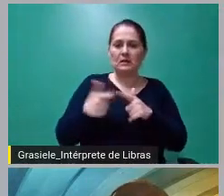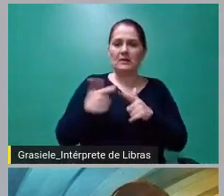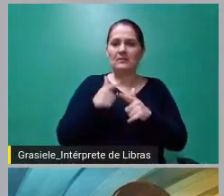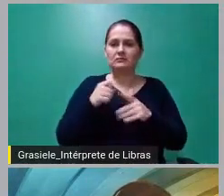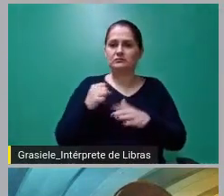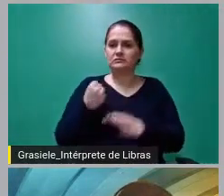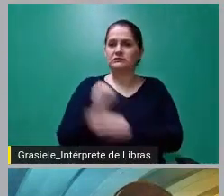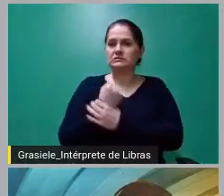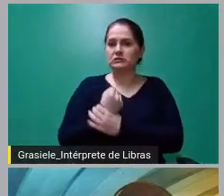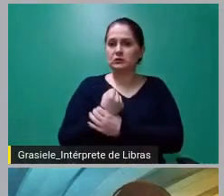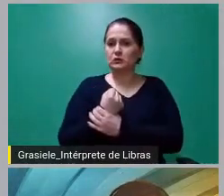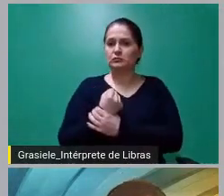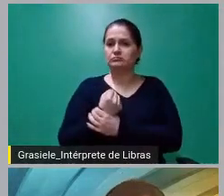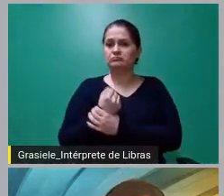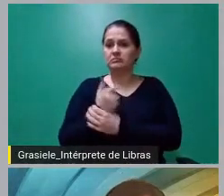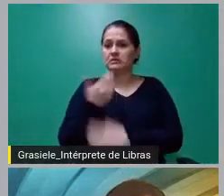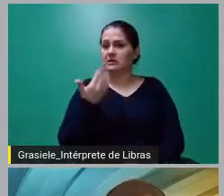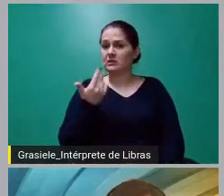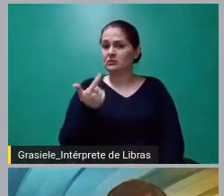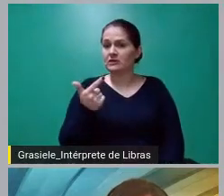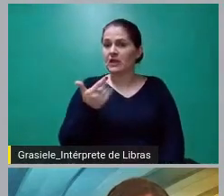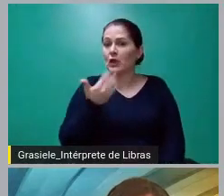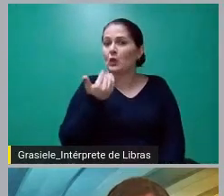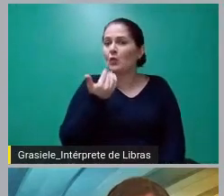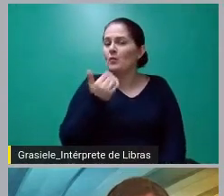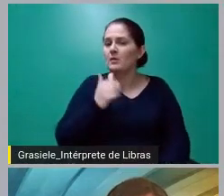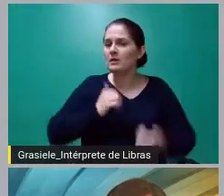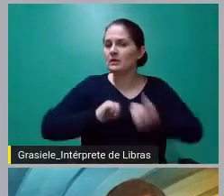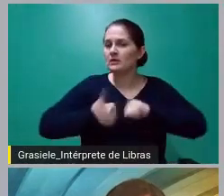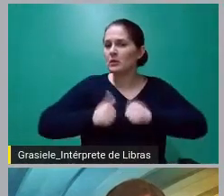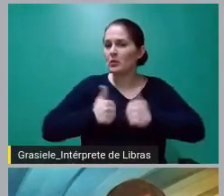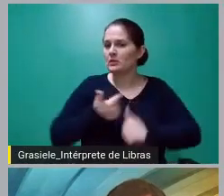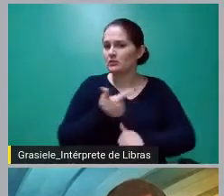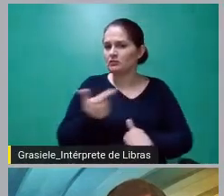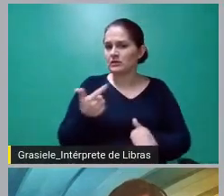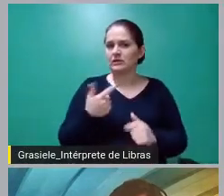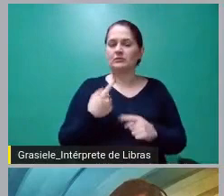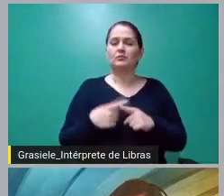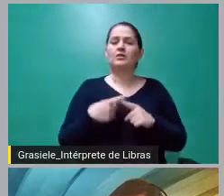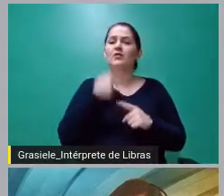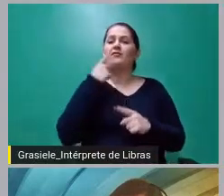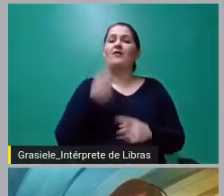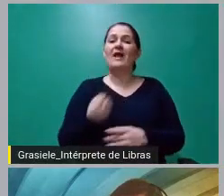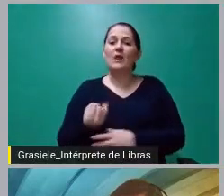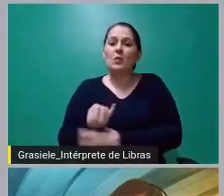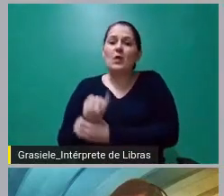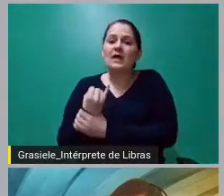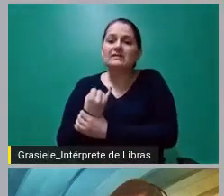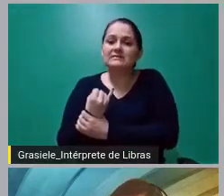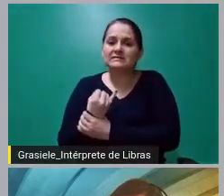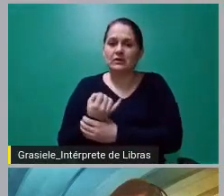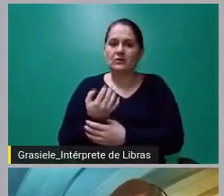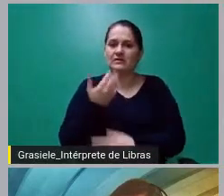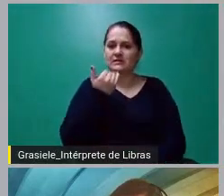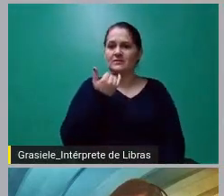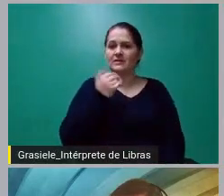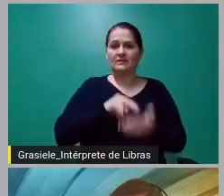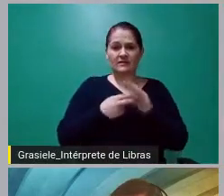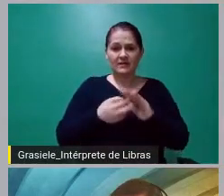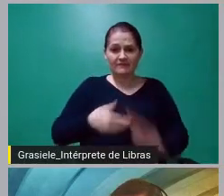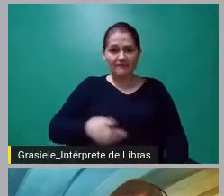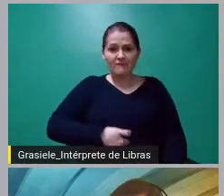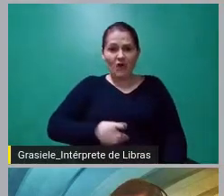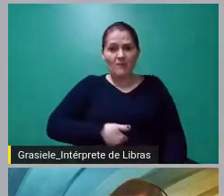insegurança alimentar. E eu não gosto de falar em segurança alimentar é passando fome.